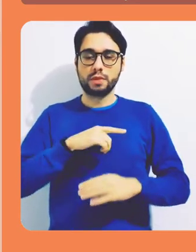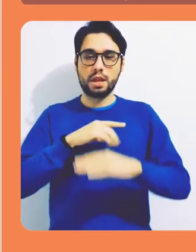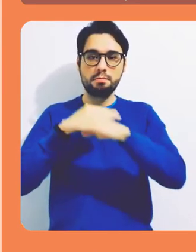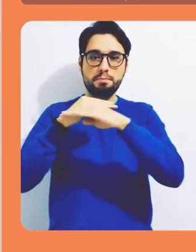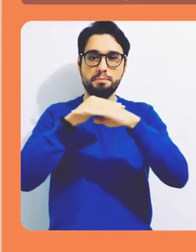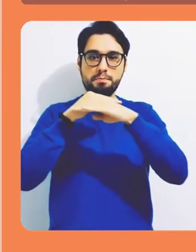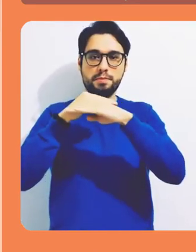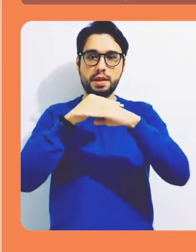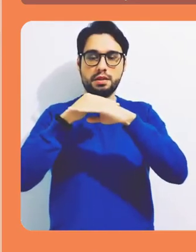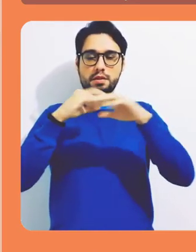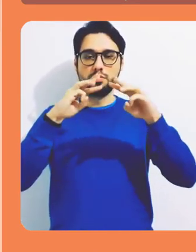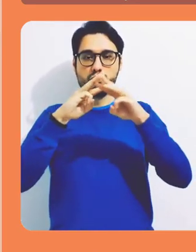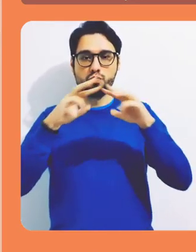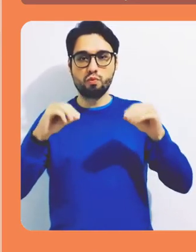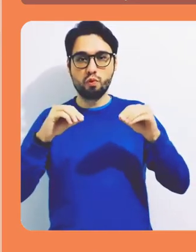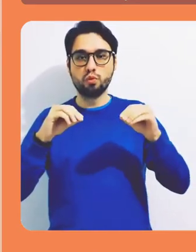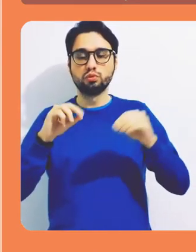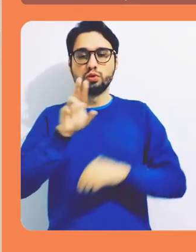Atom.